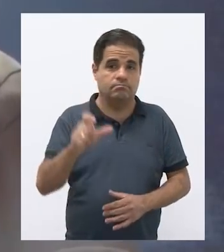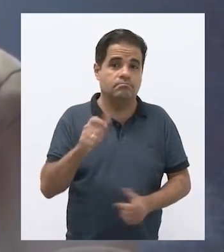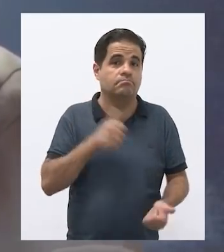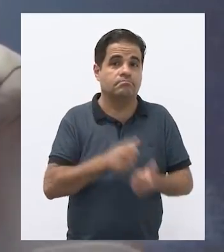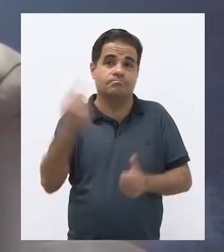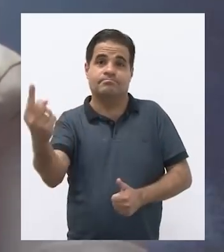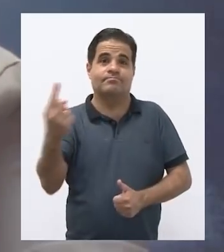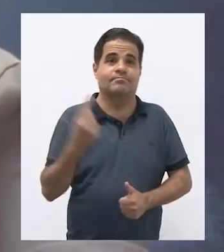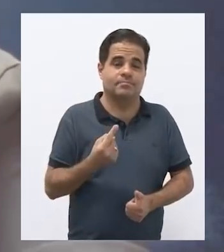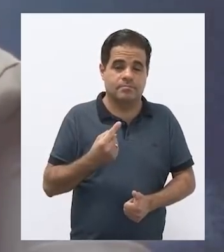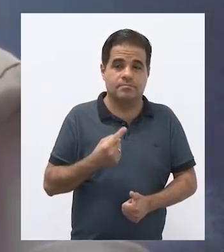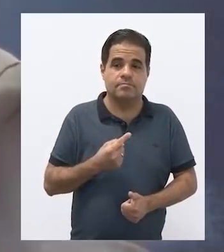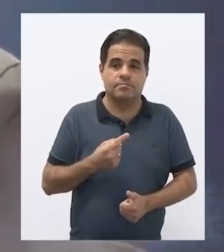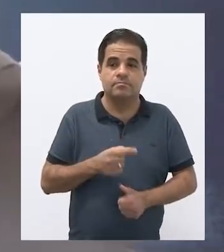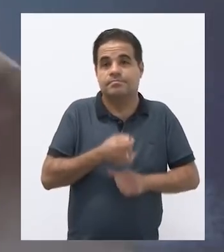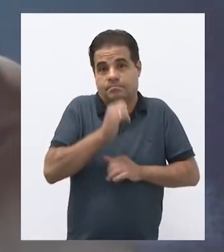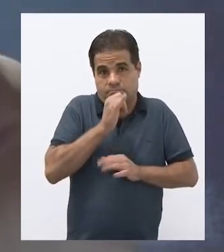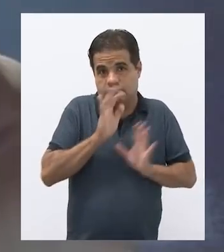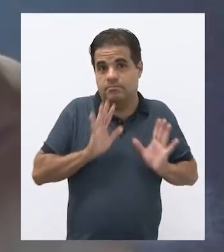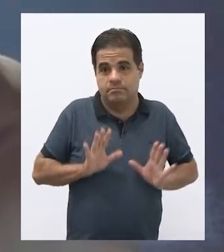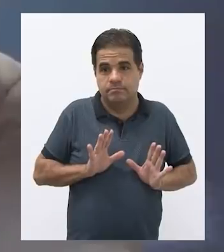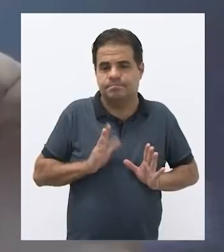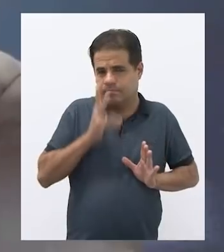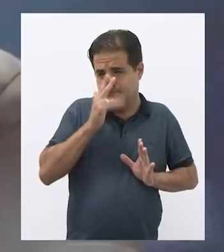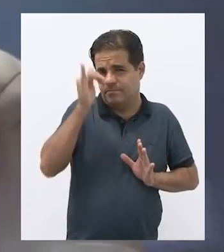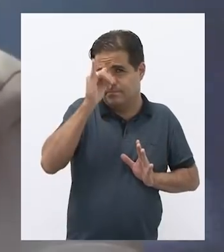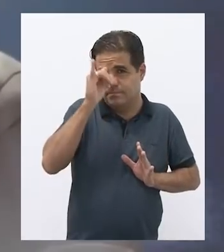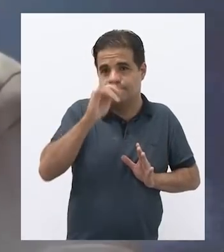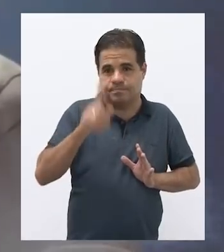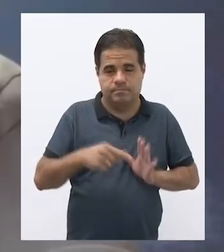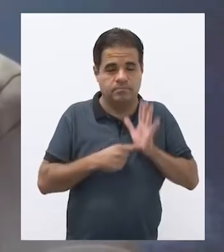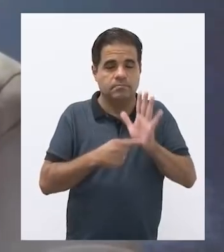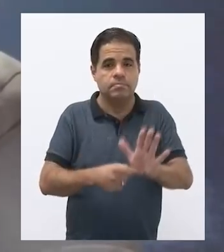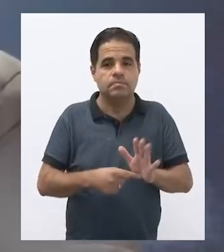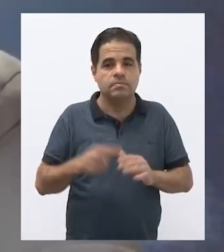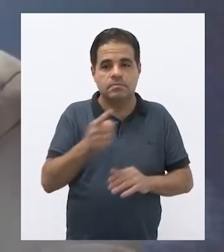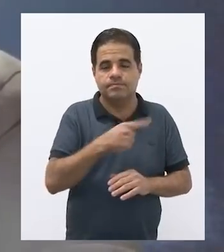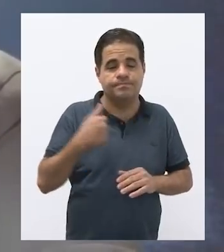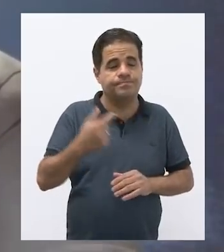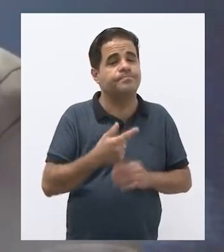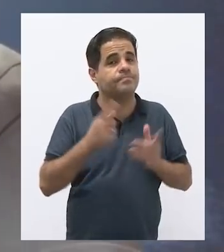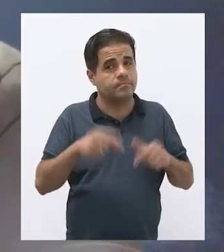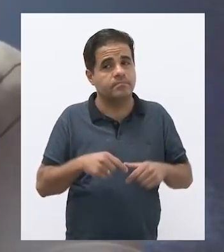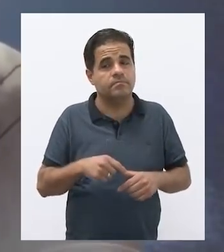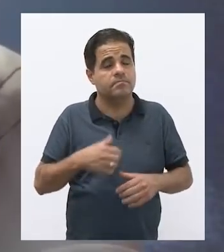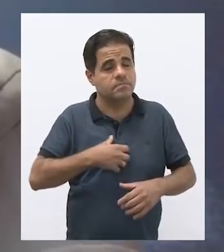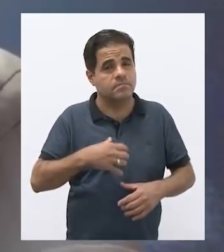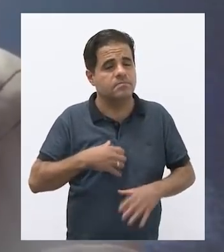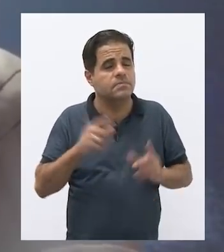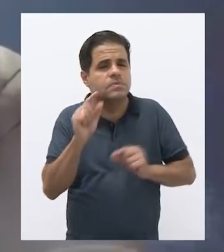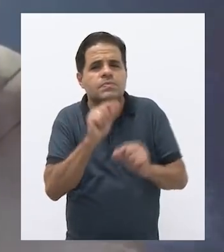vir. Esse é um exemplo bobo, mas que mostra para a gente a maneira